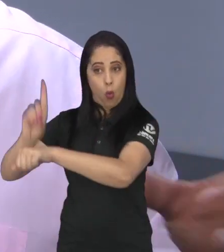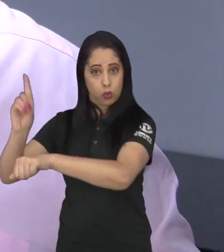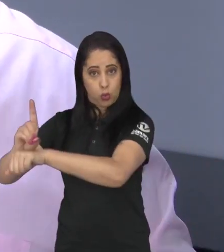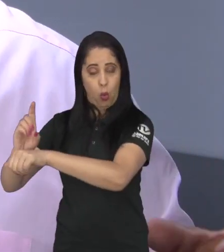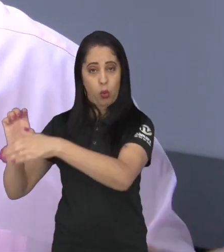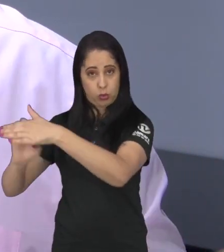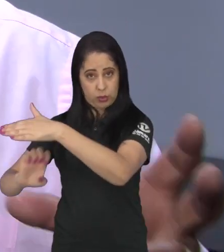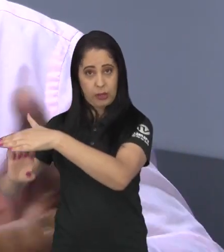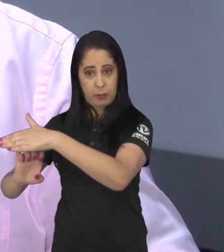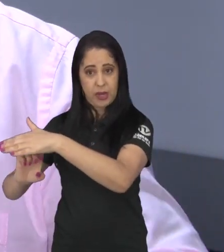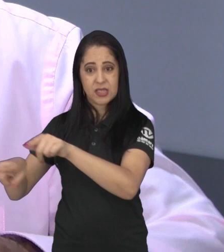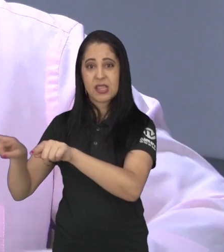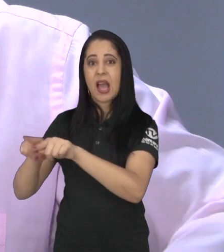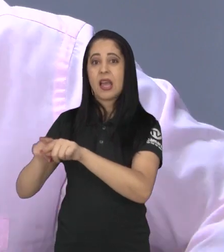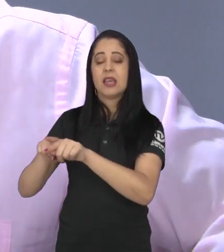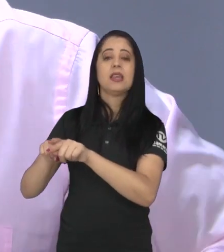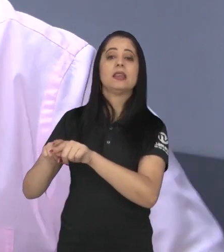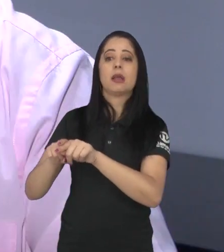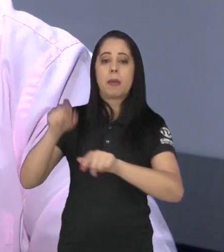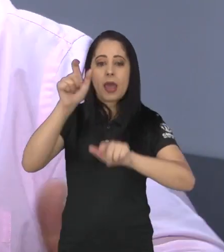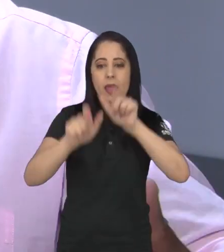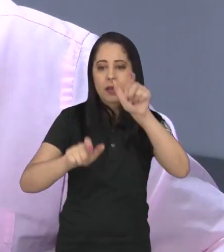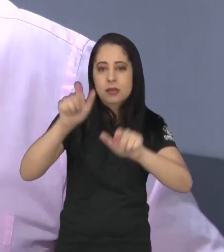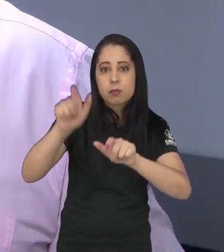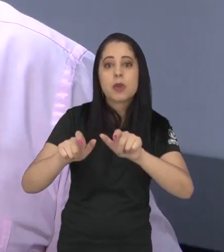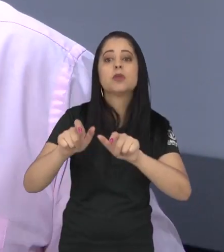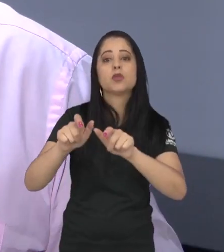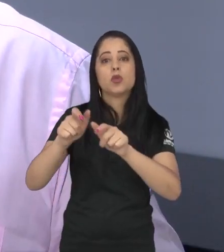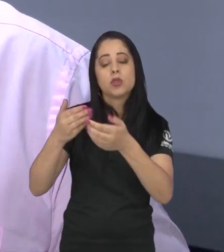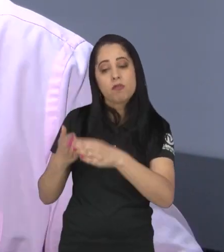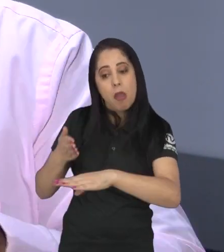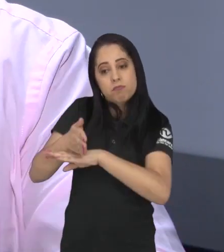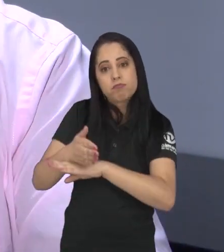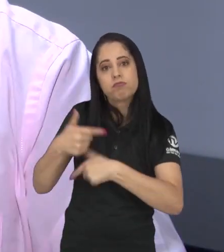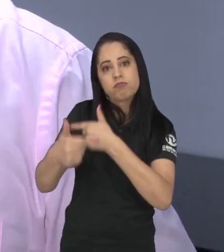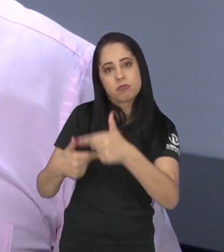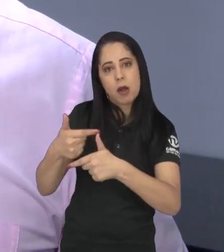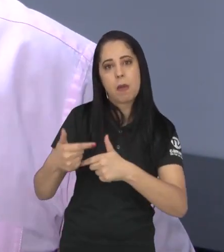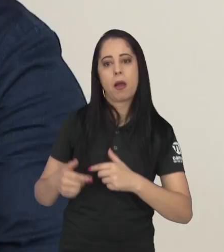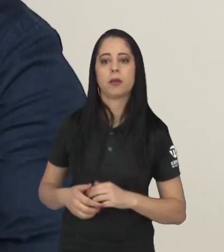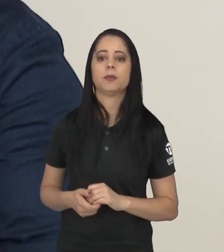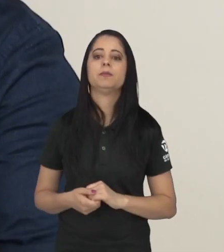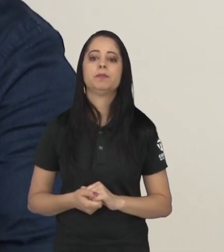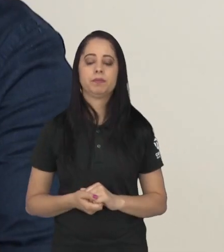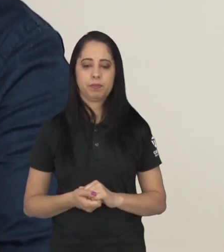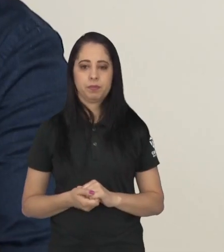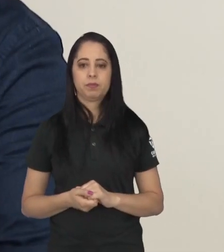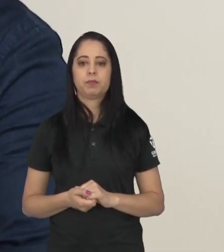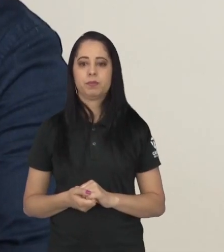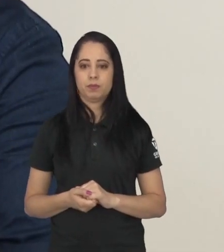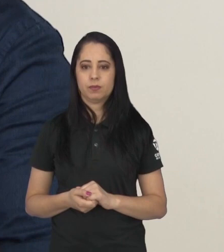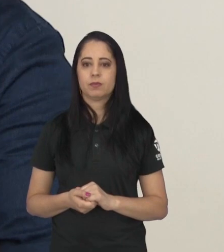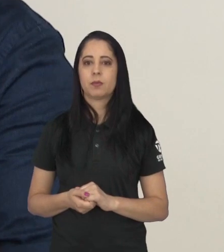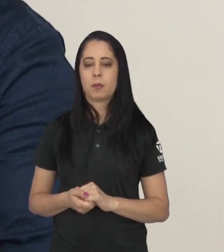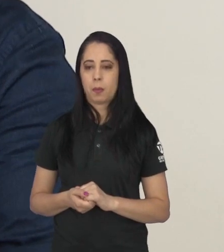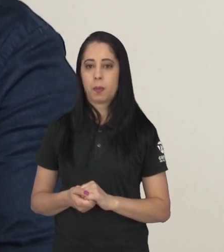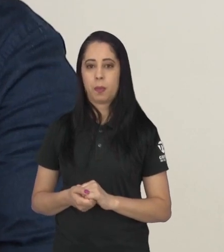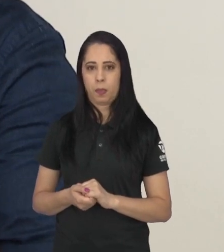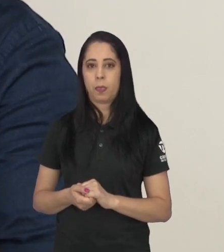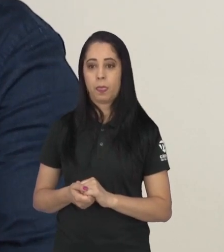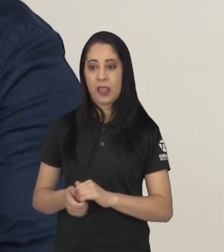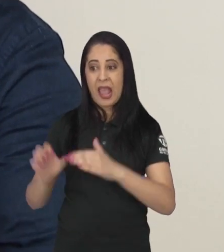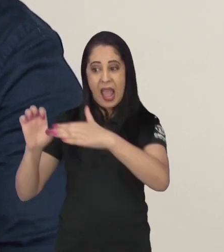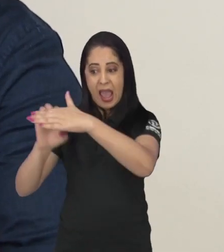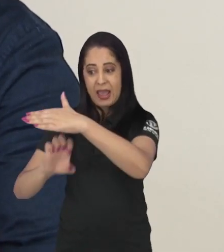para o empresário que quer investir em São José, mas também para as pessoas que vão se utilizar desse benefício. Para que a gente possa